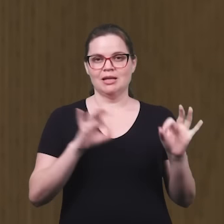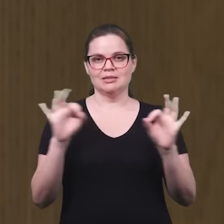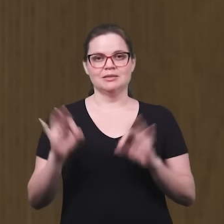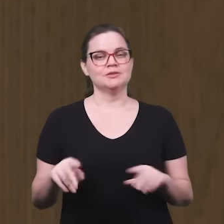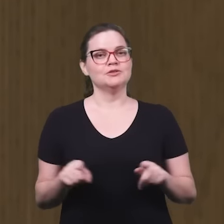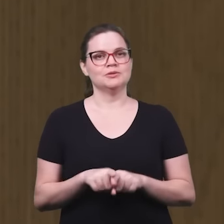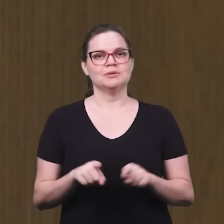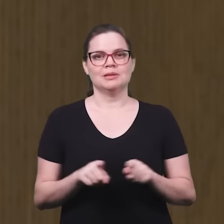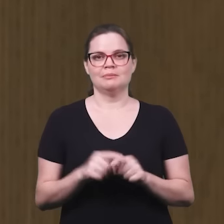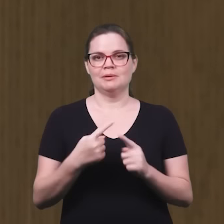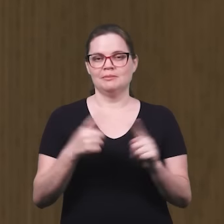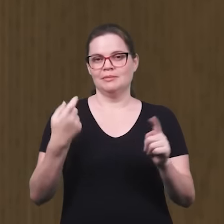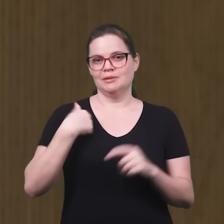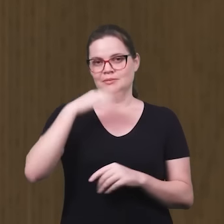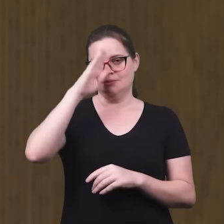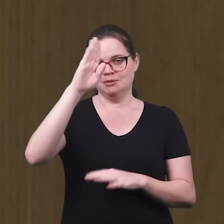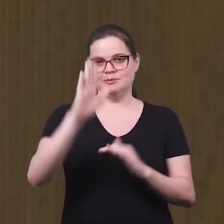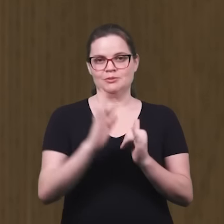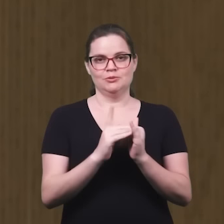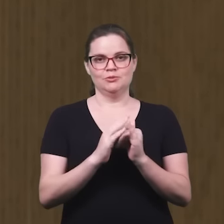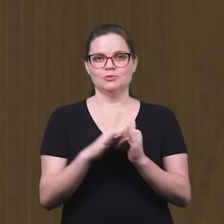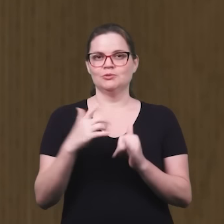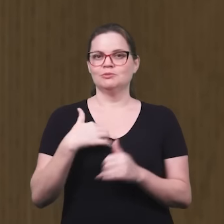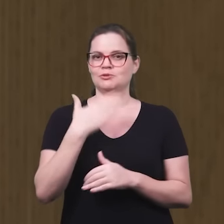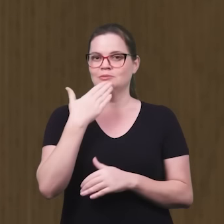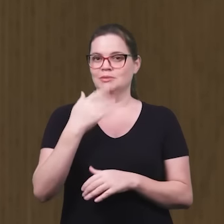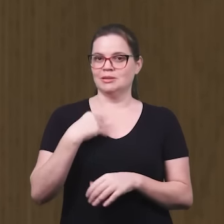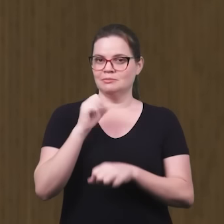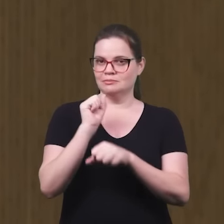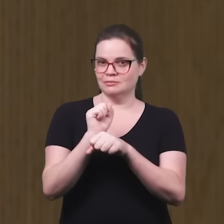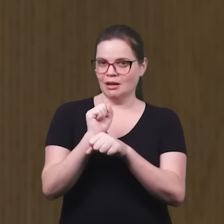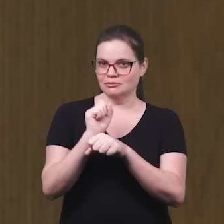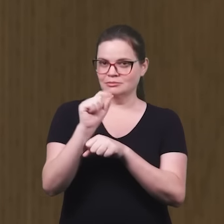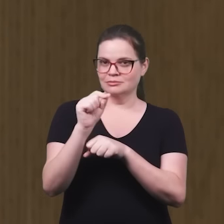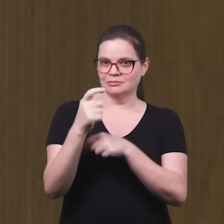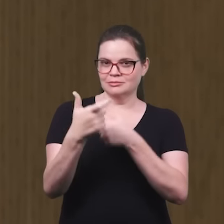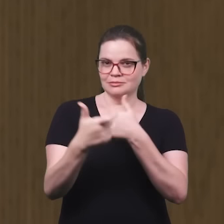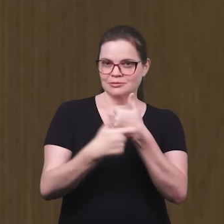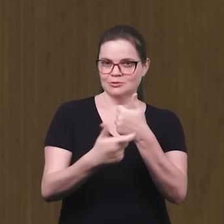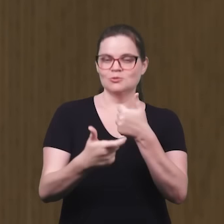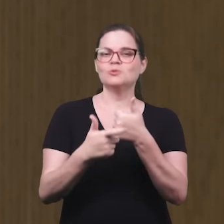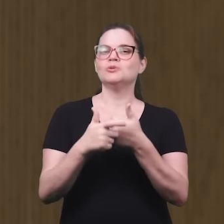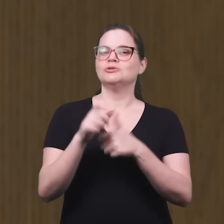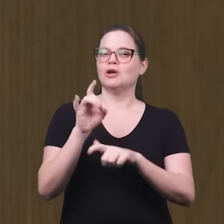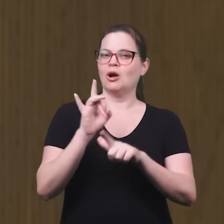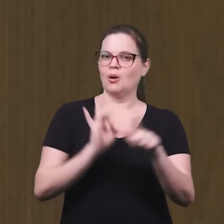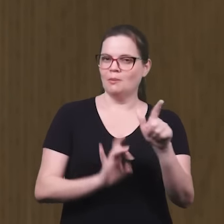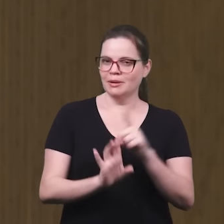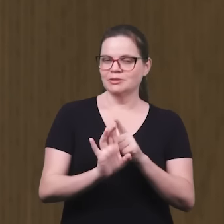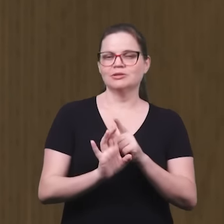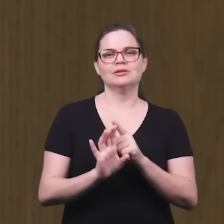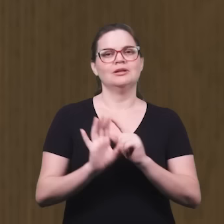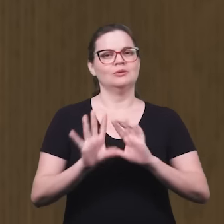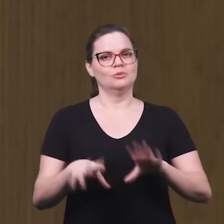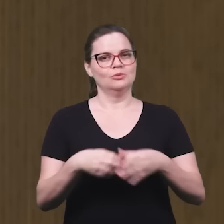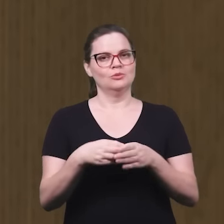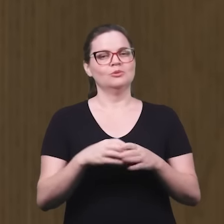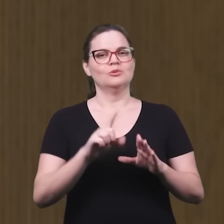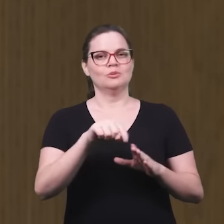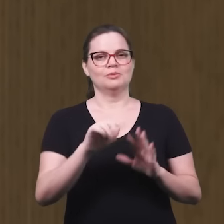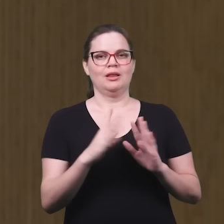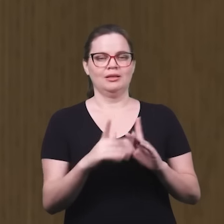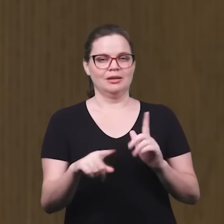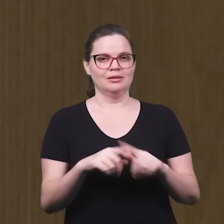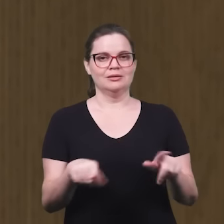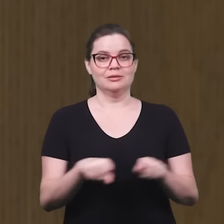digitais, principalmente no YouTube. E já peço para você pausar esse vídeo e deixar o like, compartilhar no seu grupo da igreja, nos seus grupos de